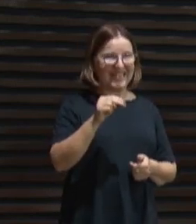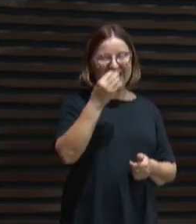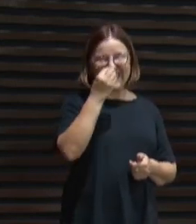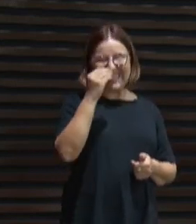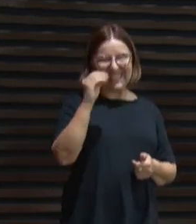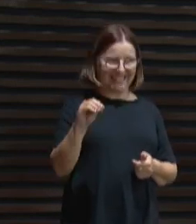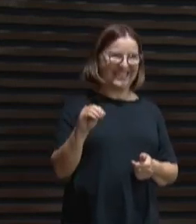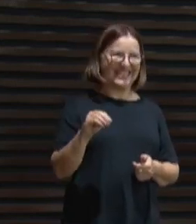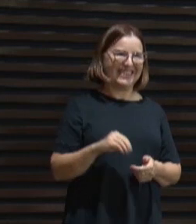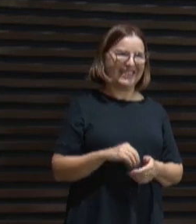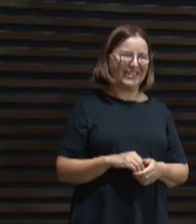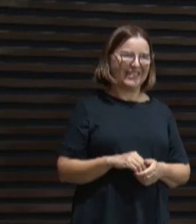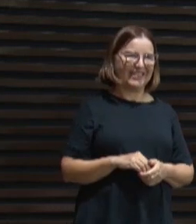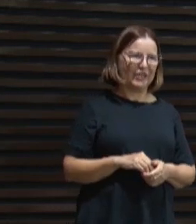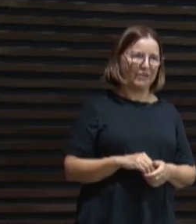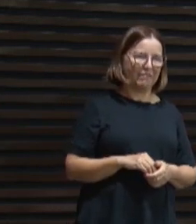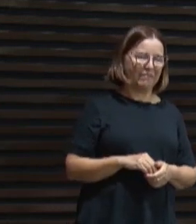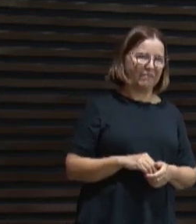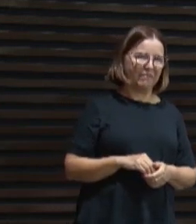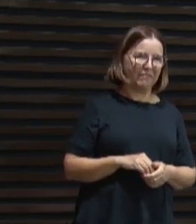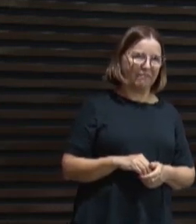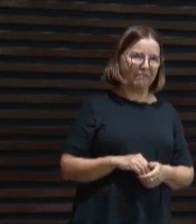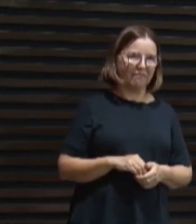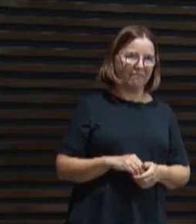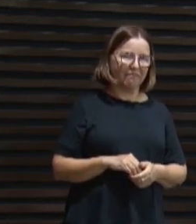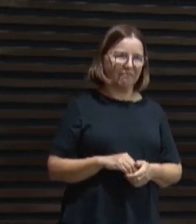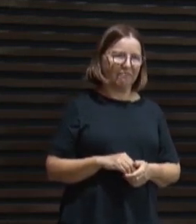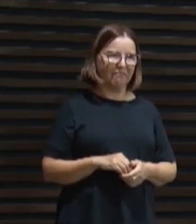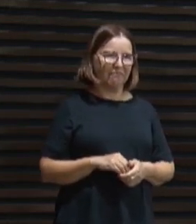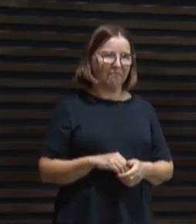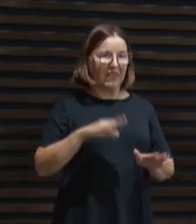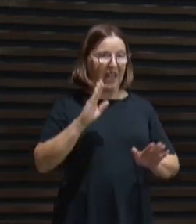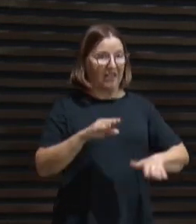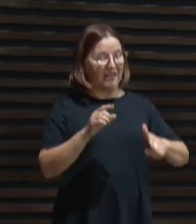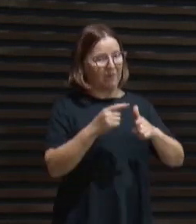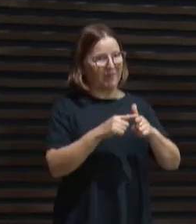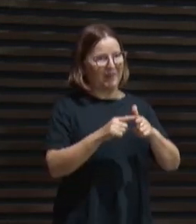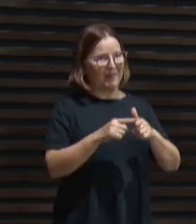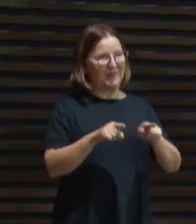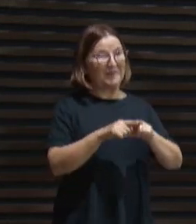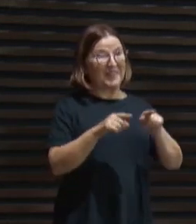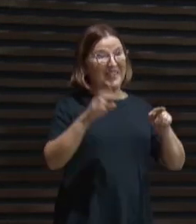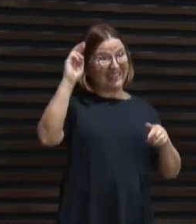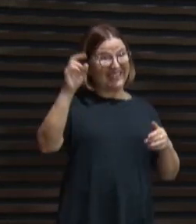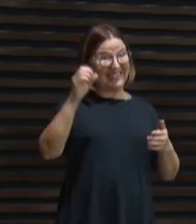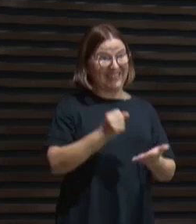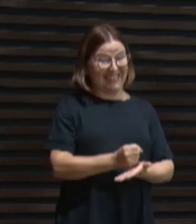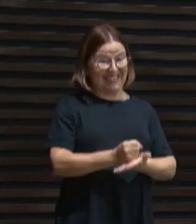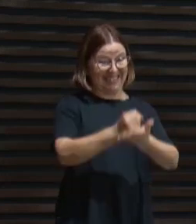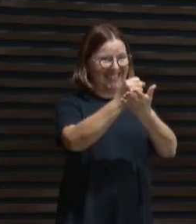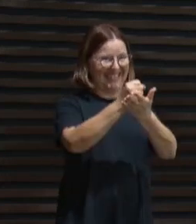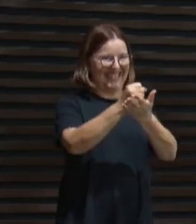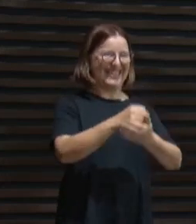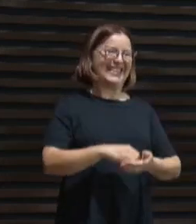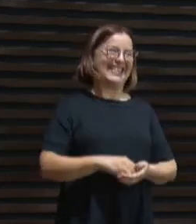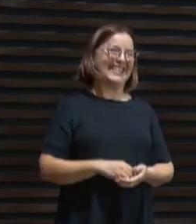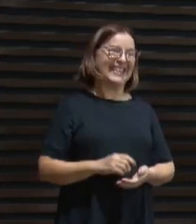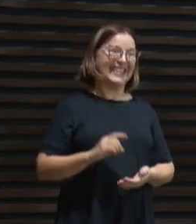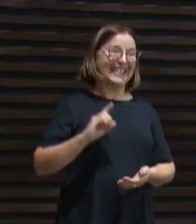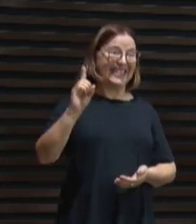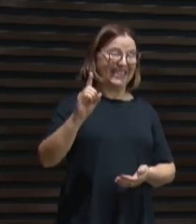Deus. Quando Jesus pergunta, vamos dar uma olhadinha nesse texto aqui de Mateus capítulo 16, os versos